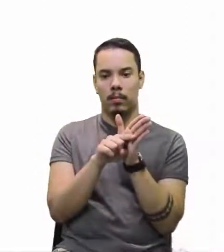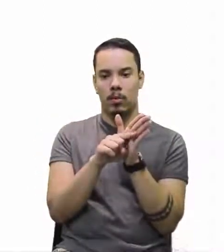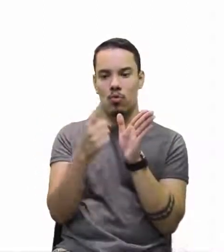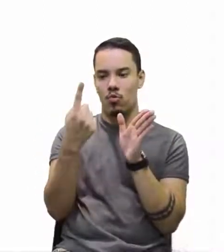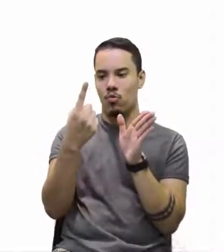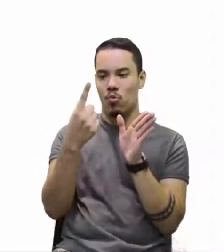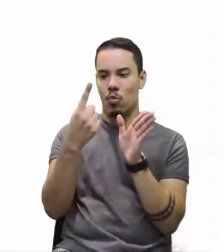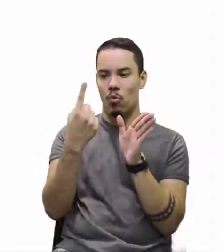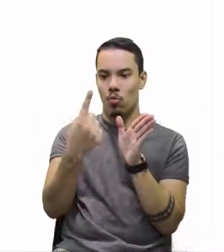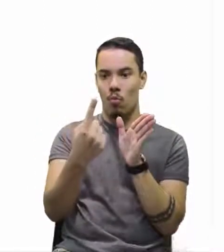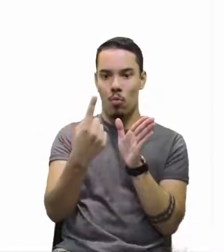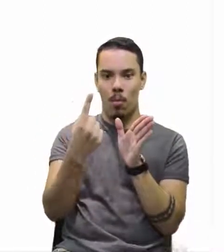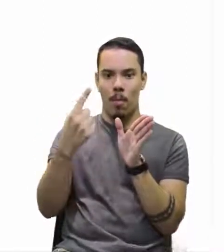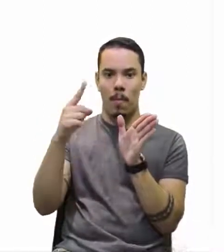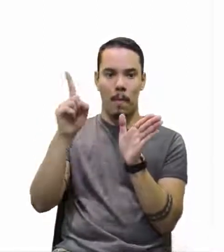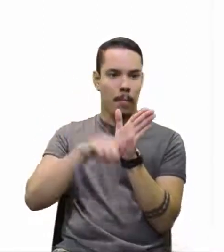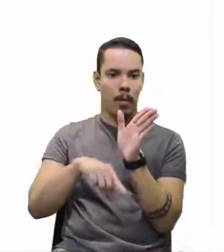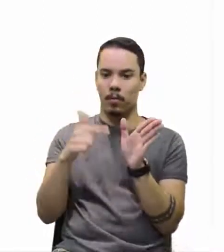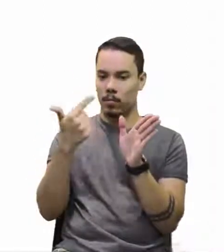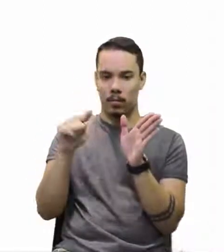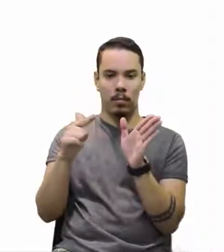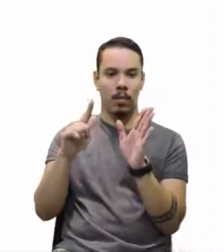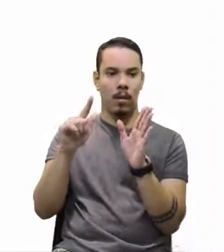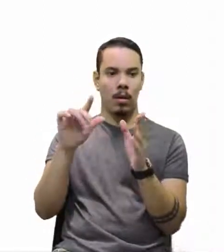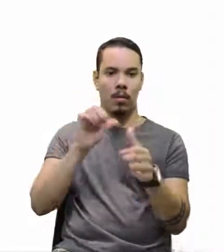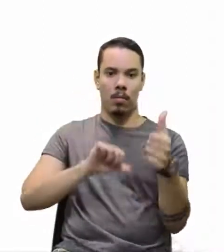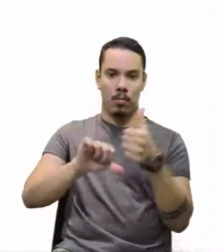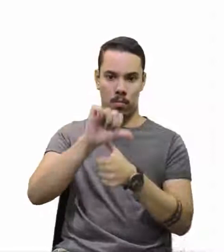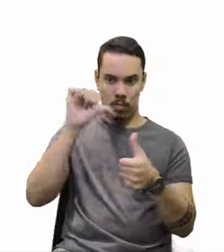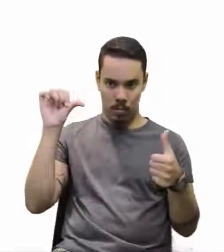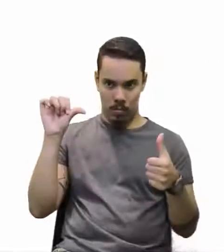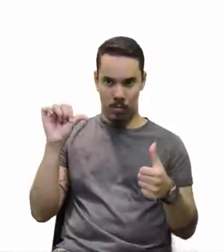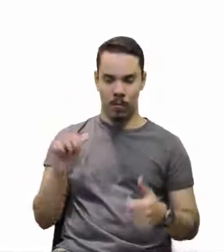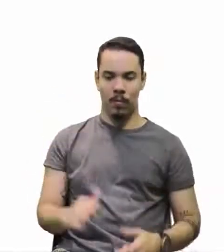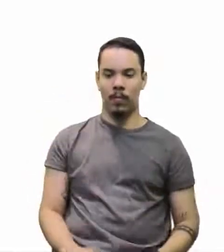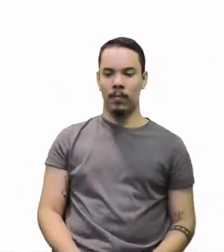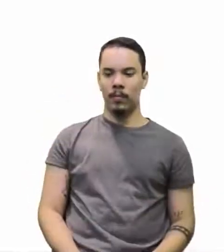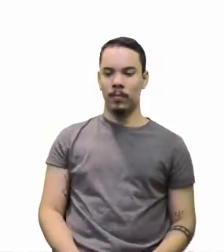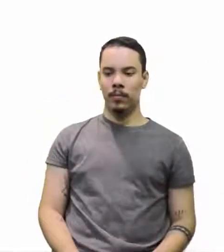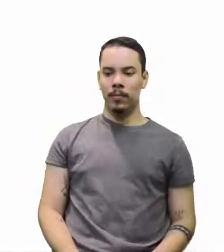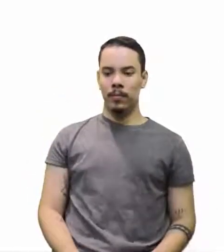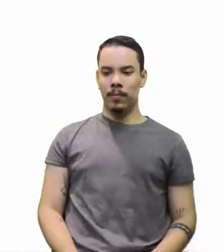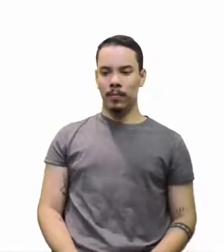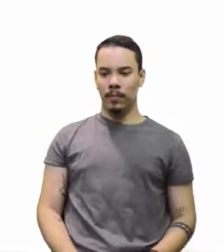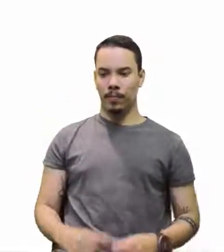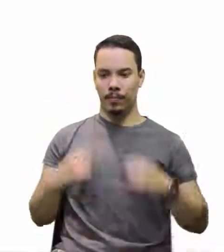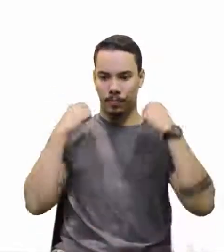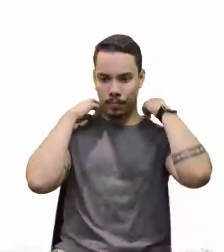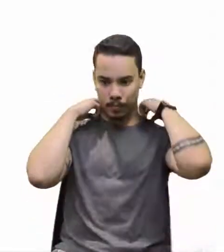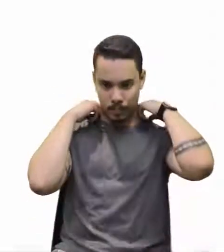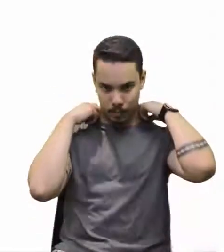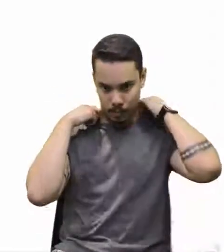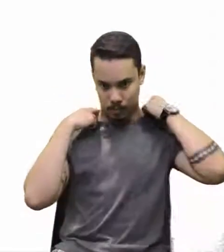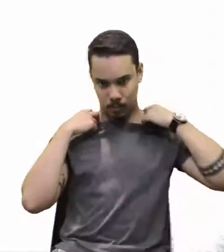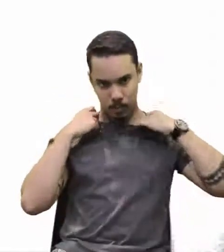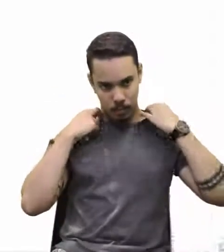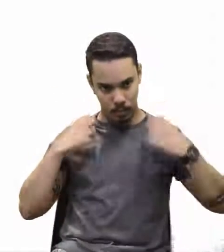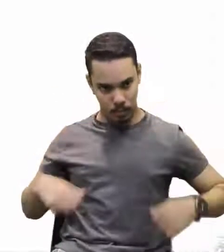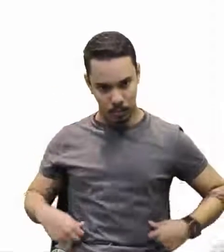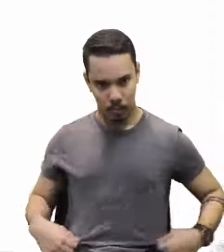menos, é só multiplicado, mudou um pouquinho a expressão, certo? Então, você não vai confundir agora.